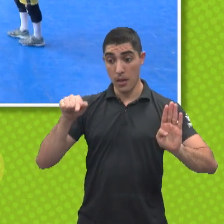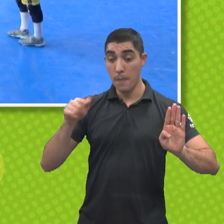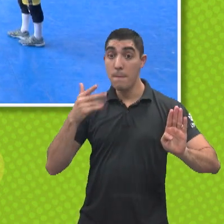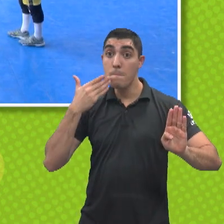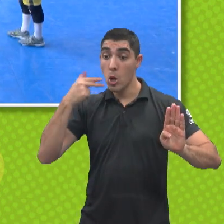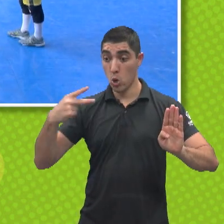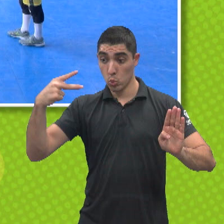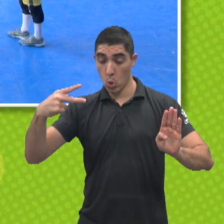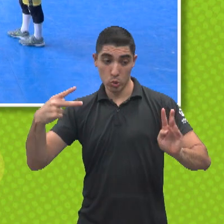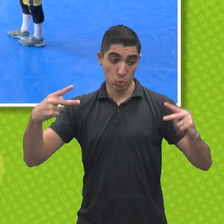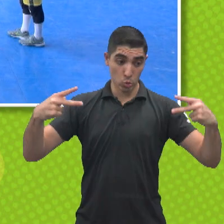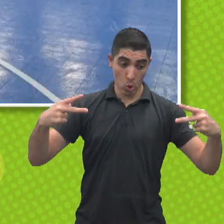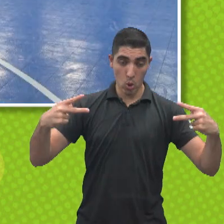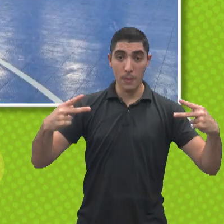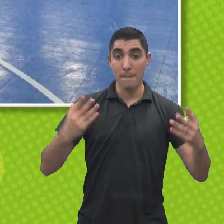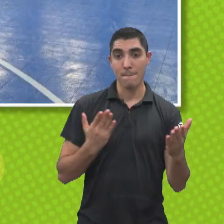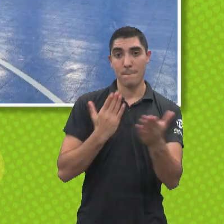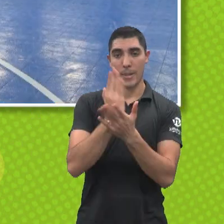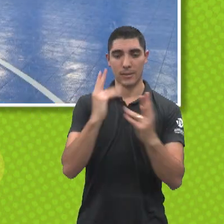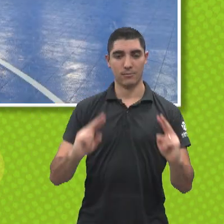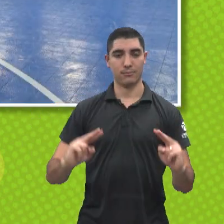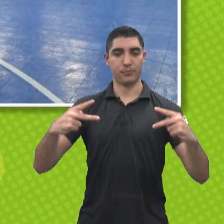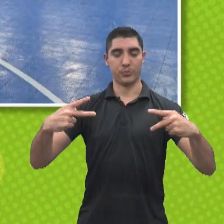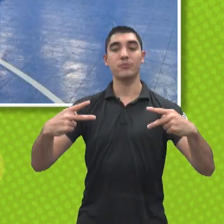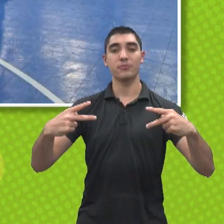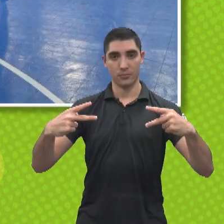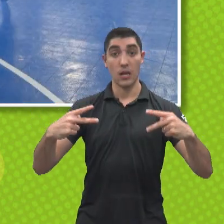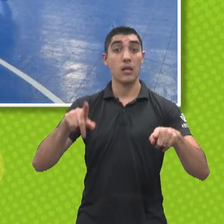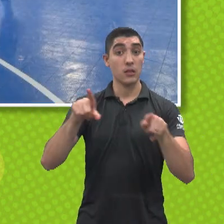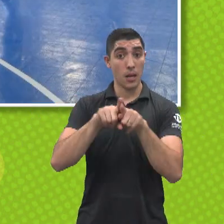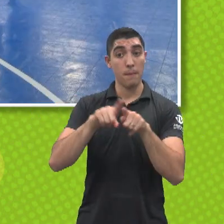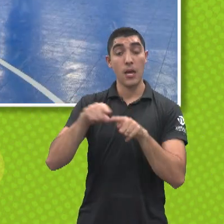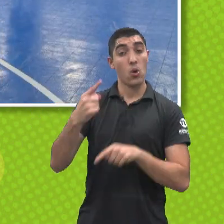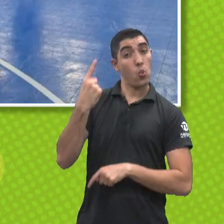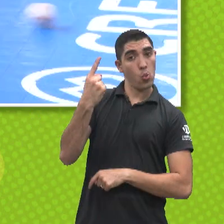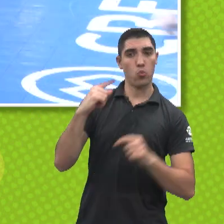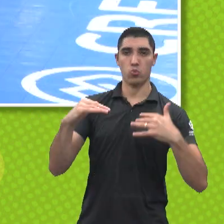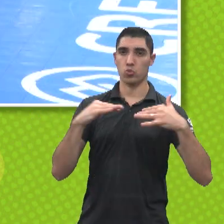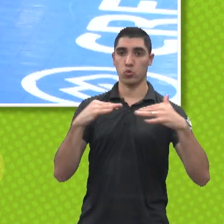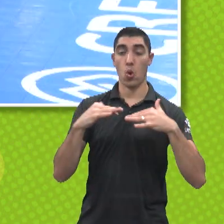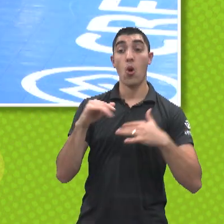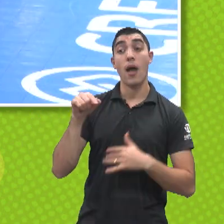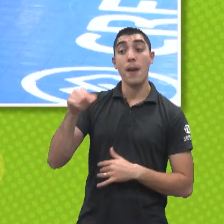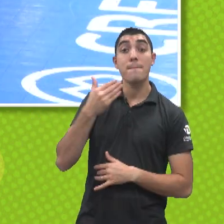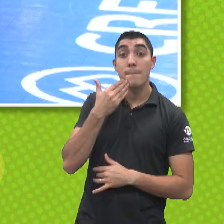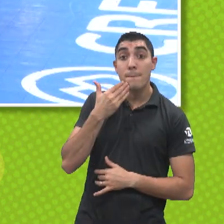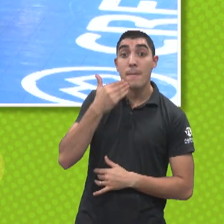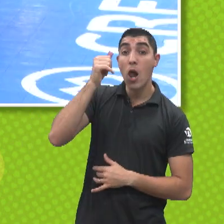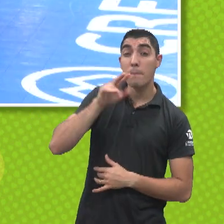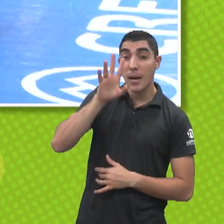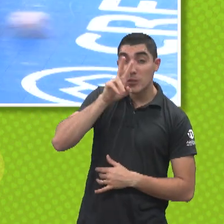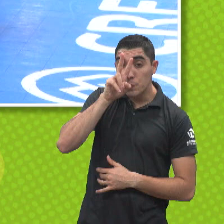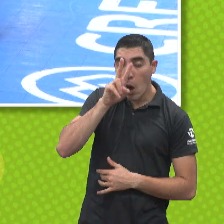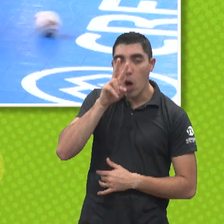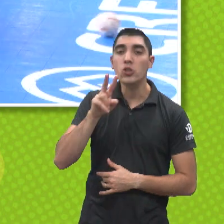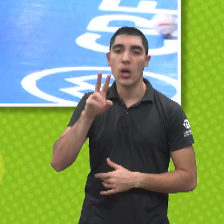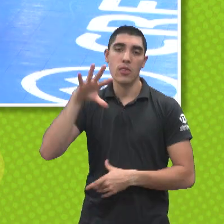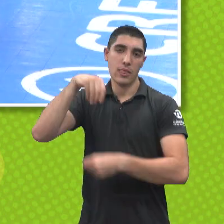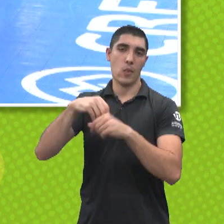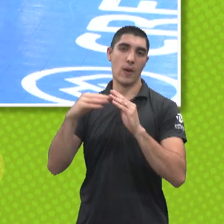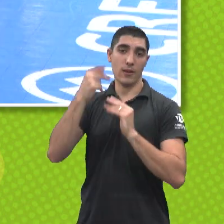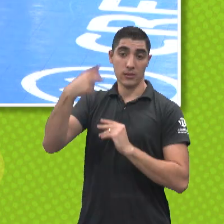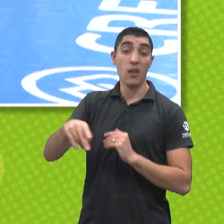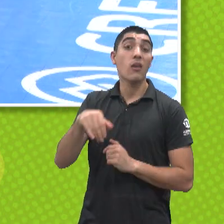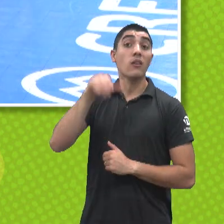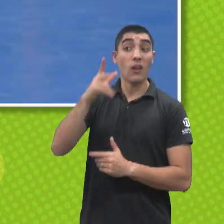para as semifinais, com as partidas sendo realizadas também em jogo único na casa do time de melhor campanha. Quem vencer faz a final também